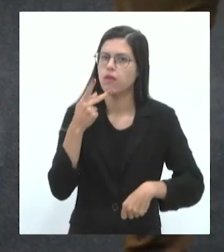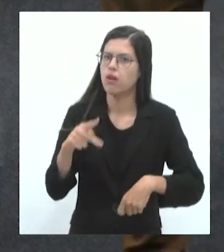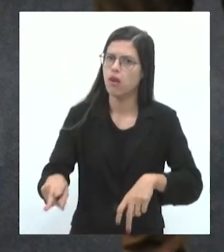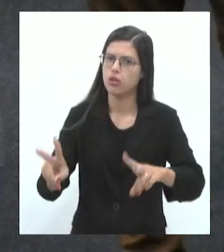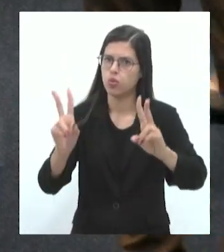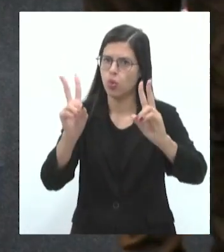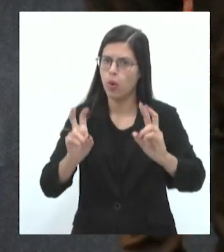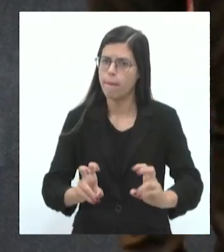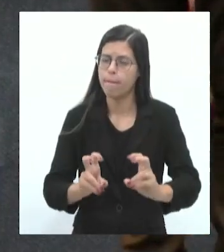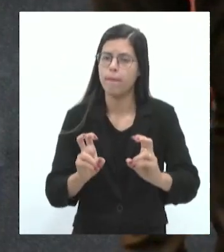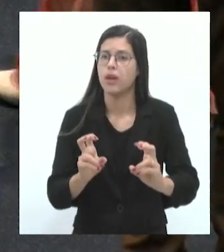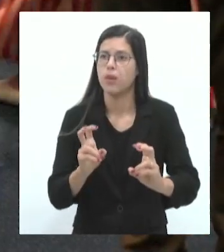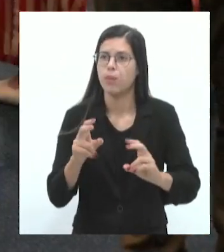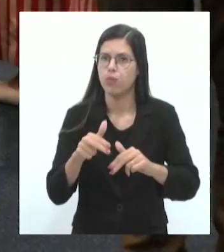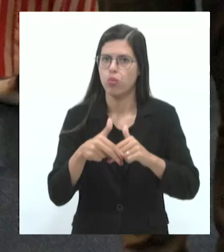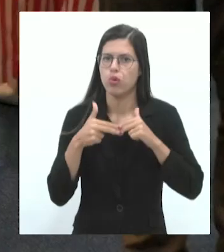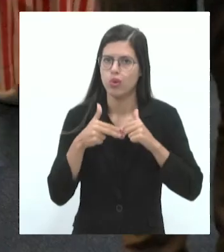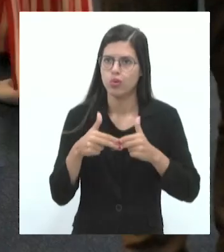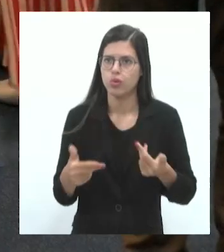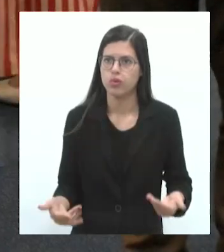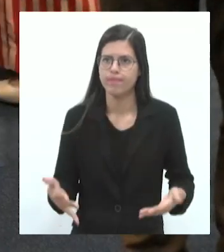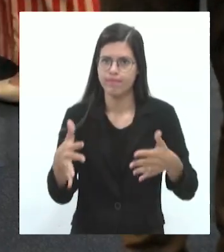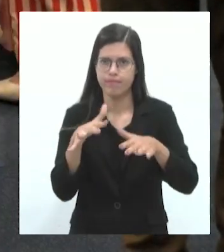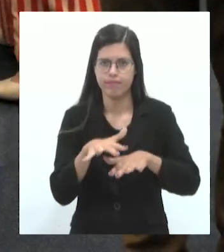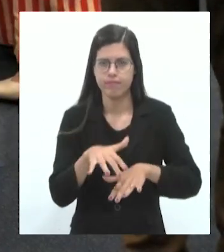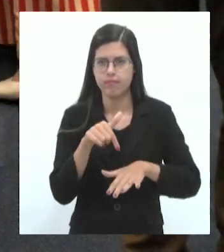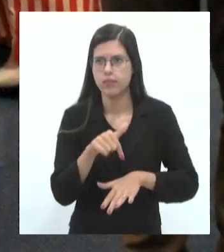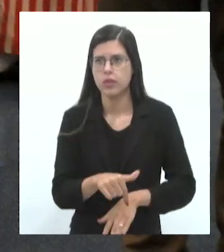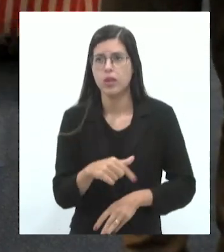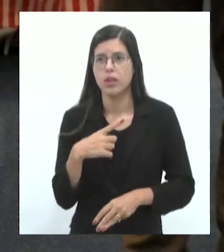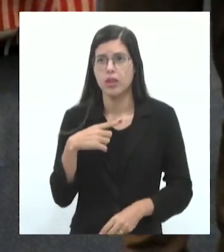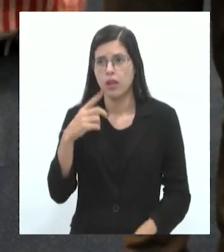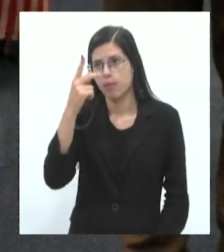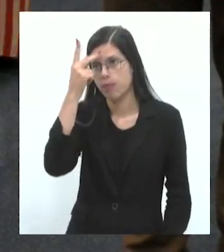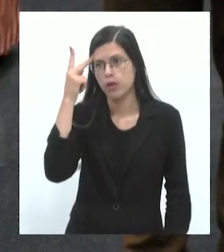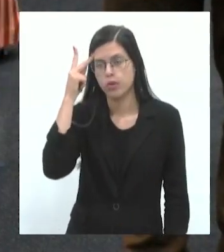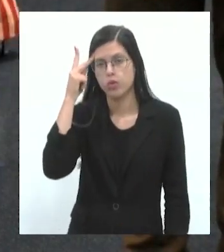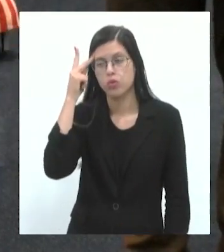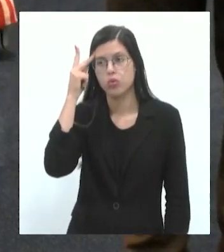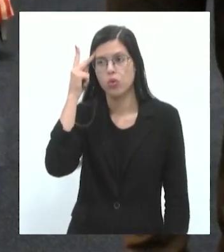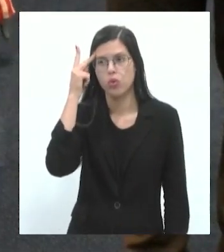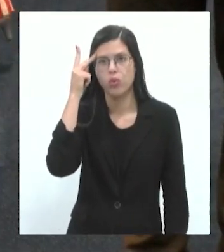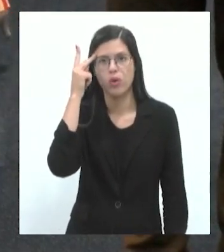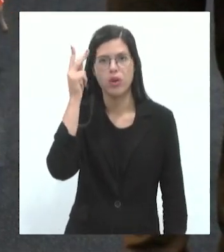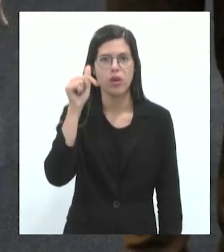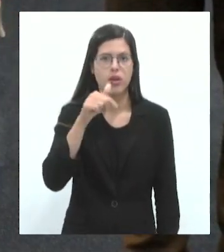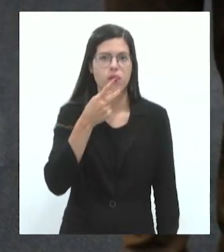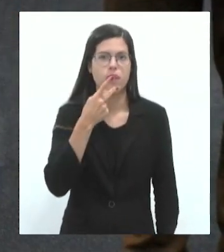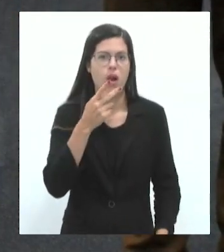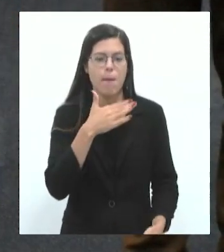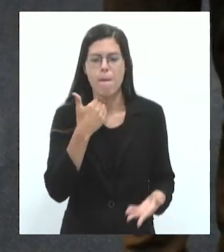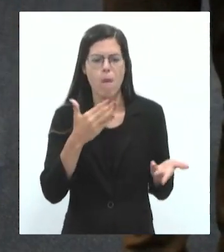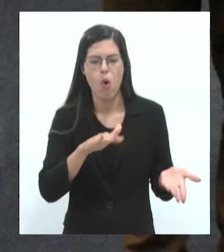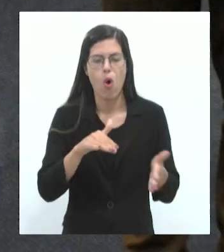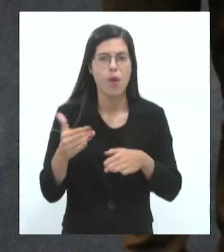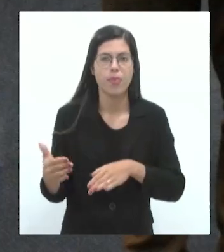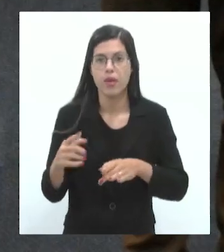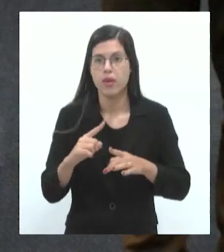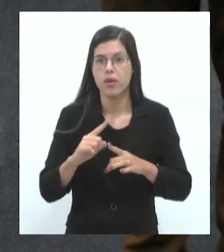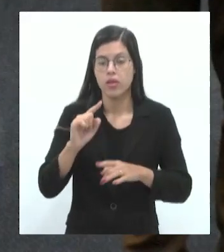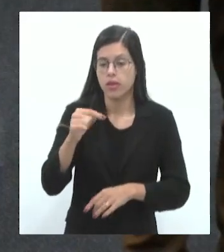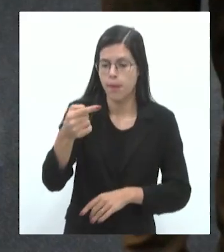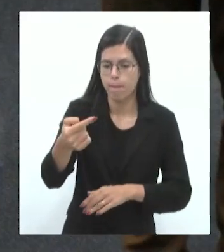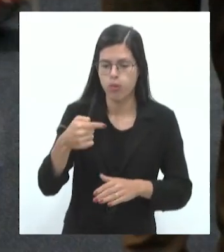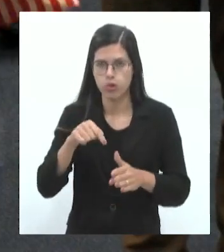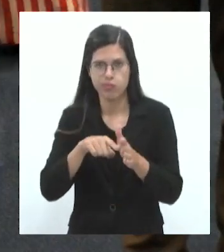sobre isso, por isso essa inclusão. Nós temos casos de pessoas que são dadas como mortas, mas que depois da profundidade